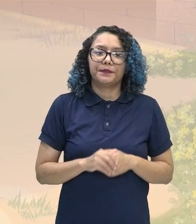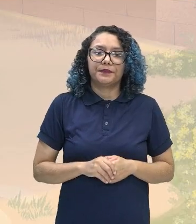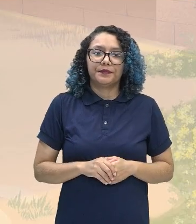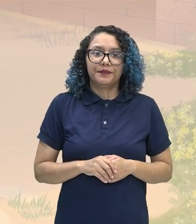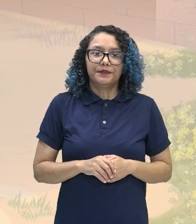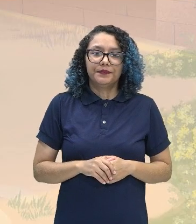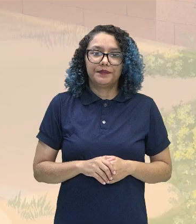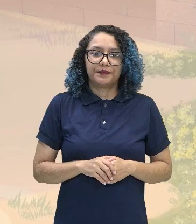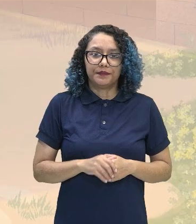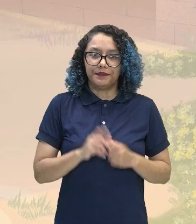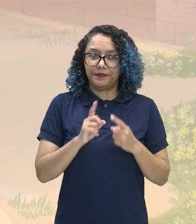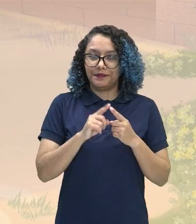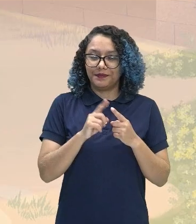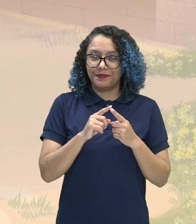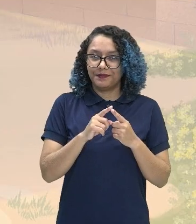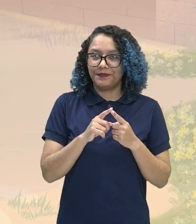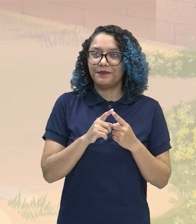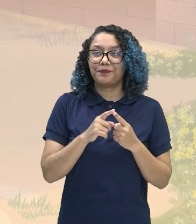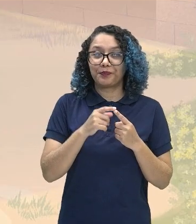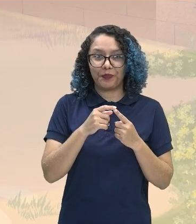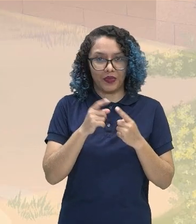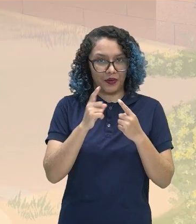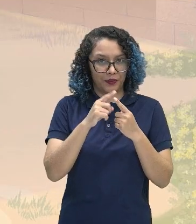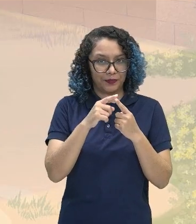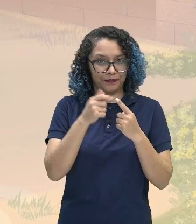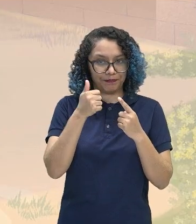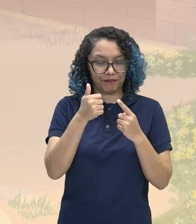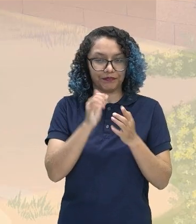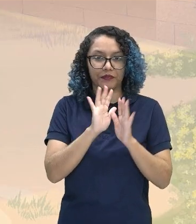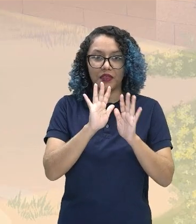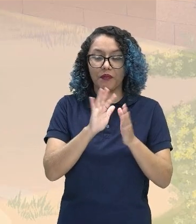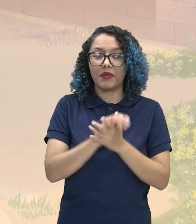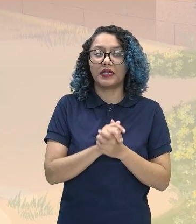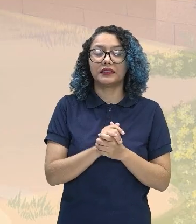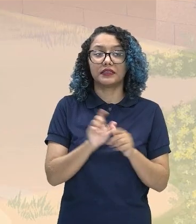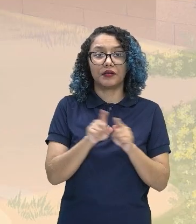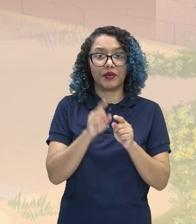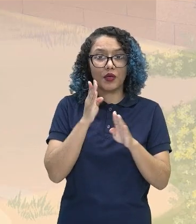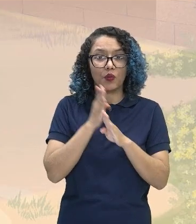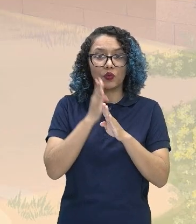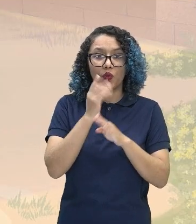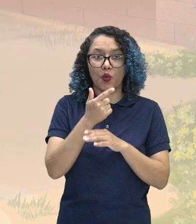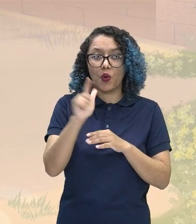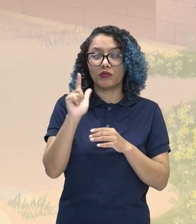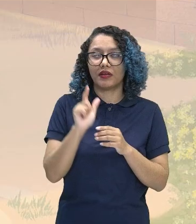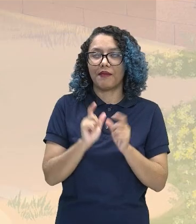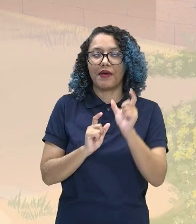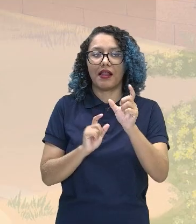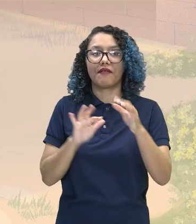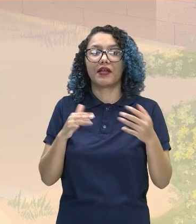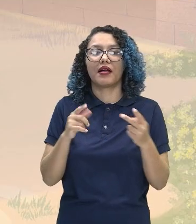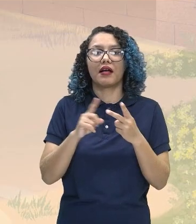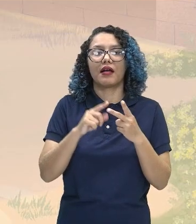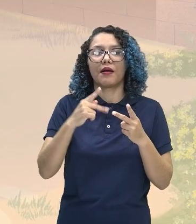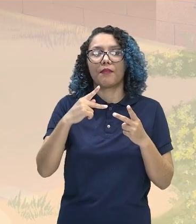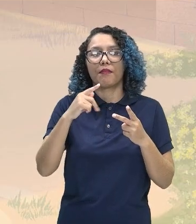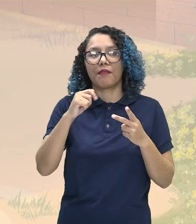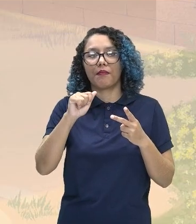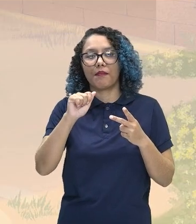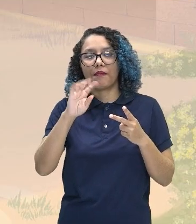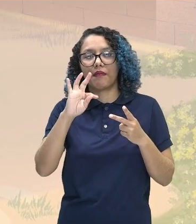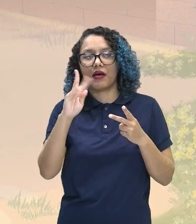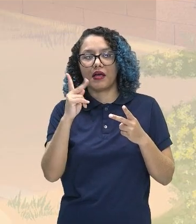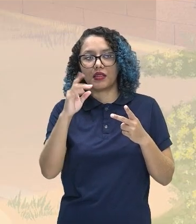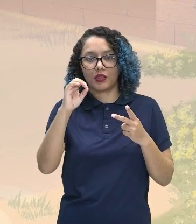que nós aprendemos aqui. Mas Aristóteles também identificou o pathos, que é o apelo